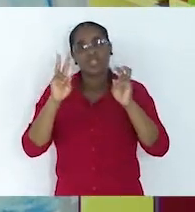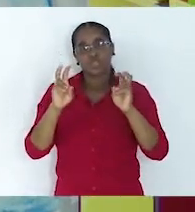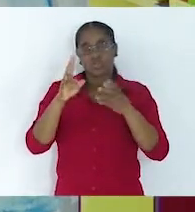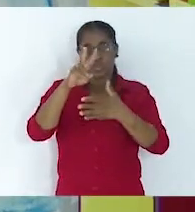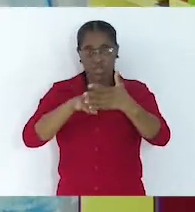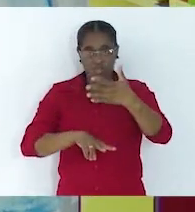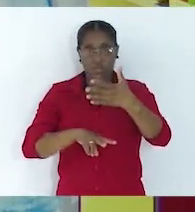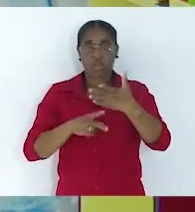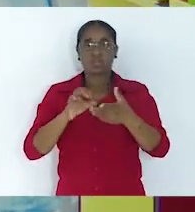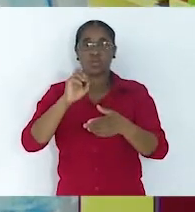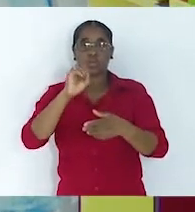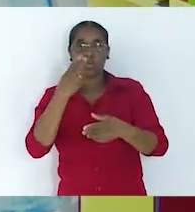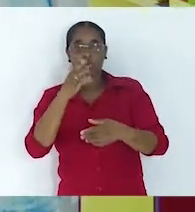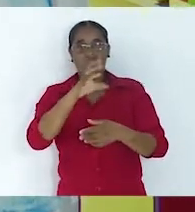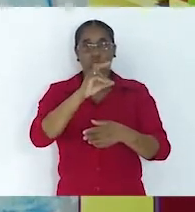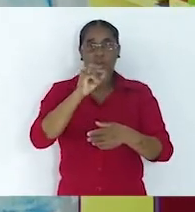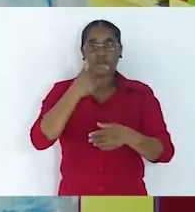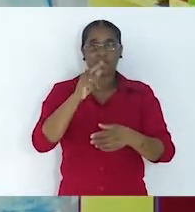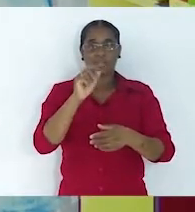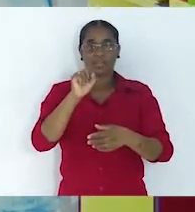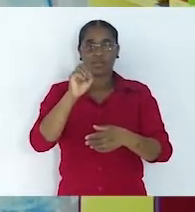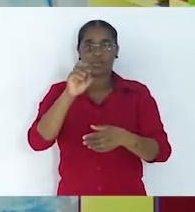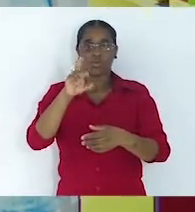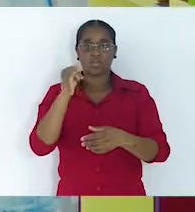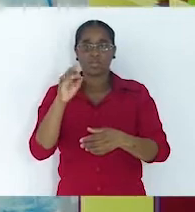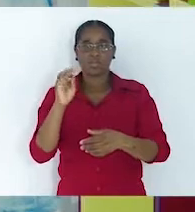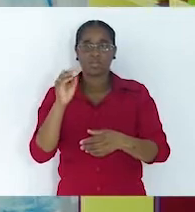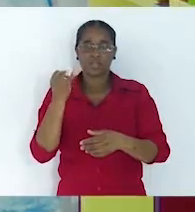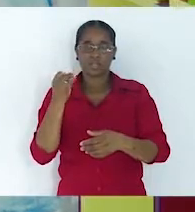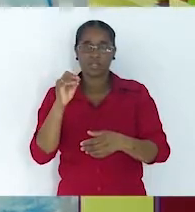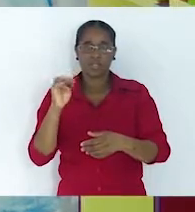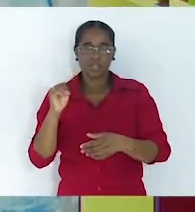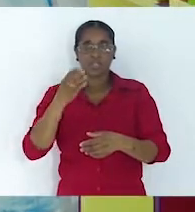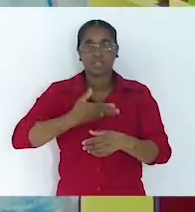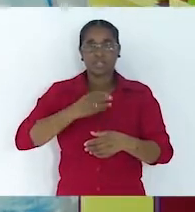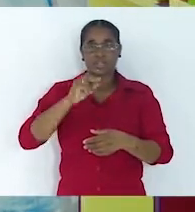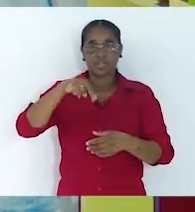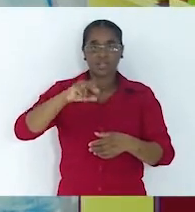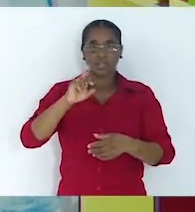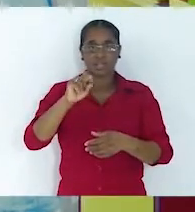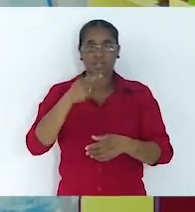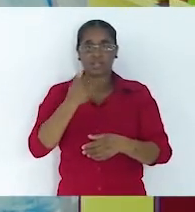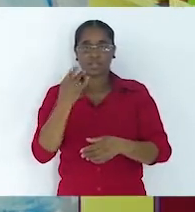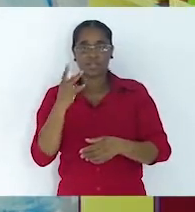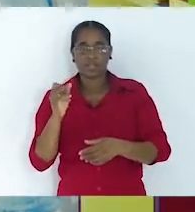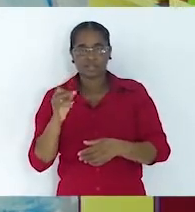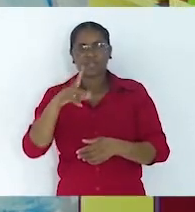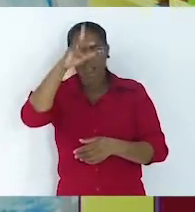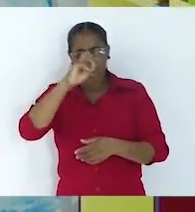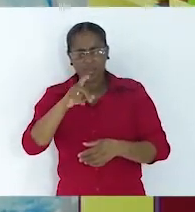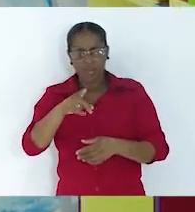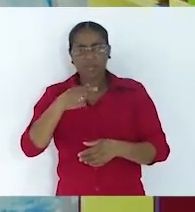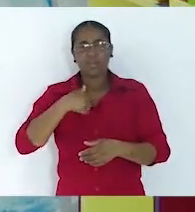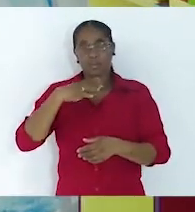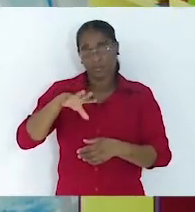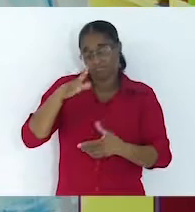ou categorias da narrativa. Estás a lembrar? Creio que sim. Ok? Para trabalharmos as categorias